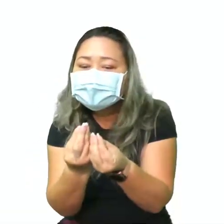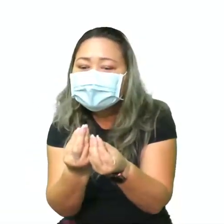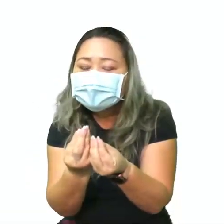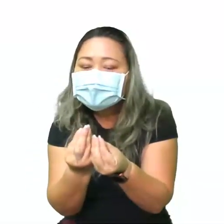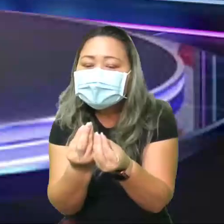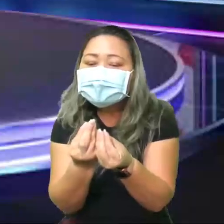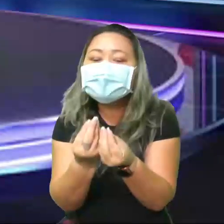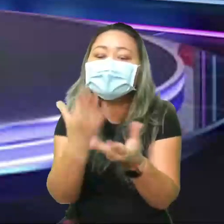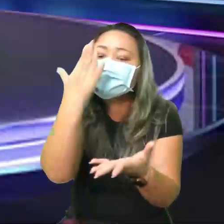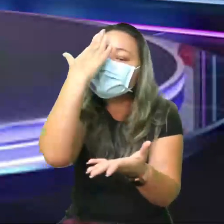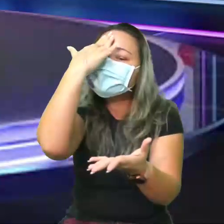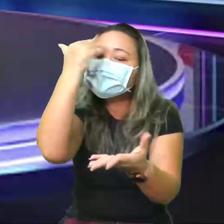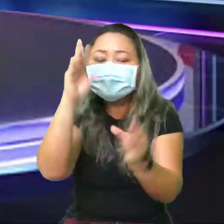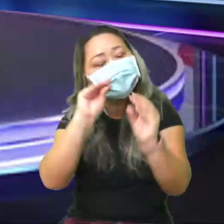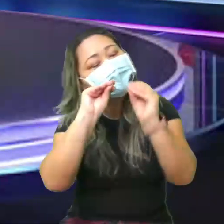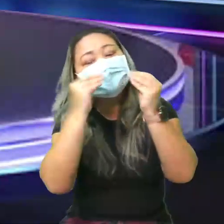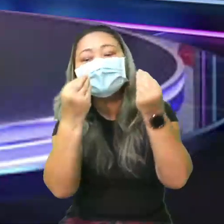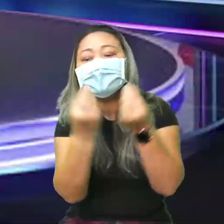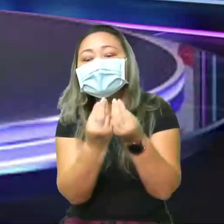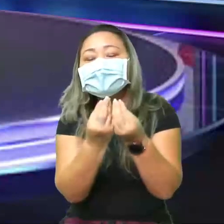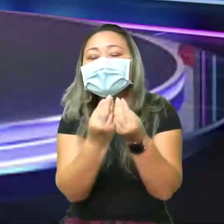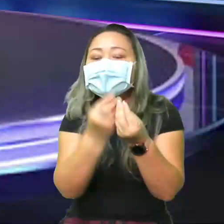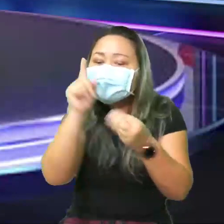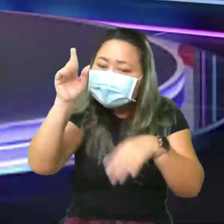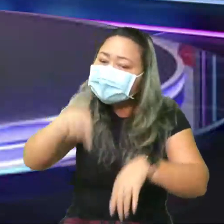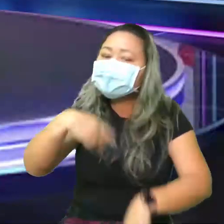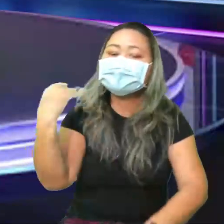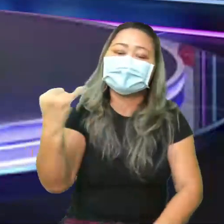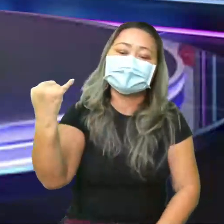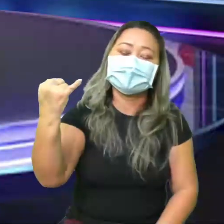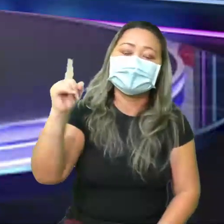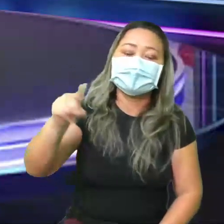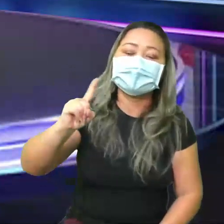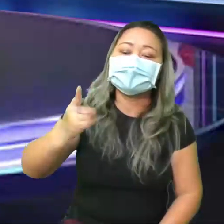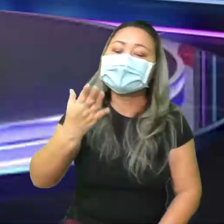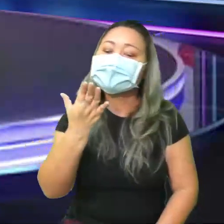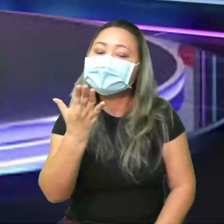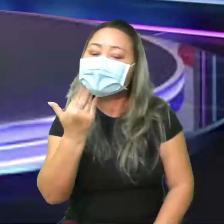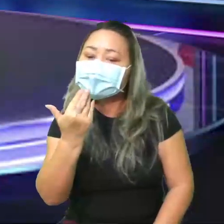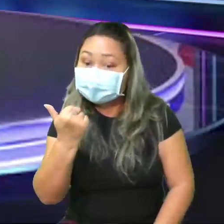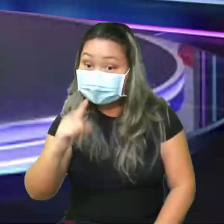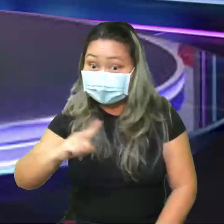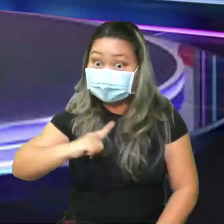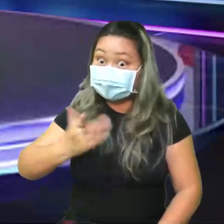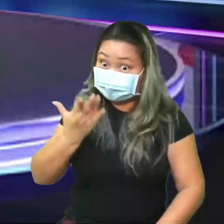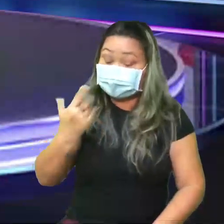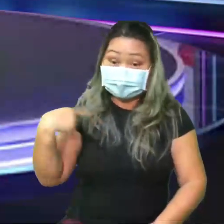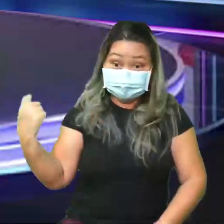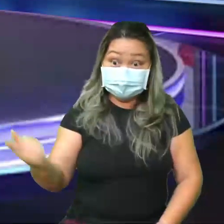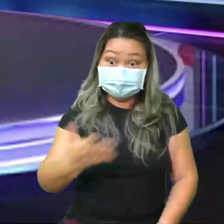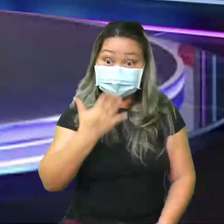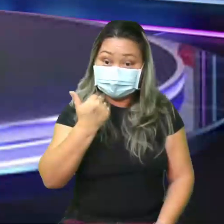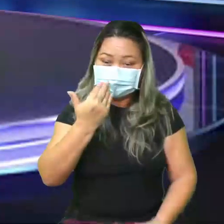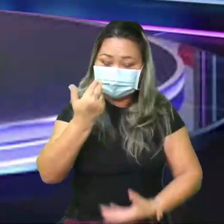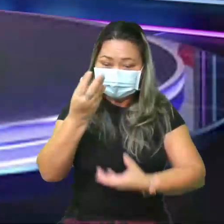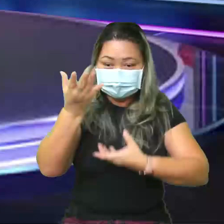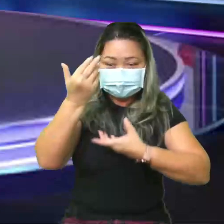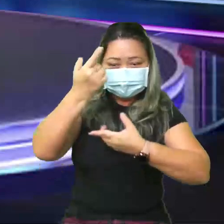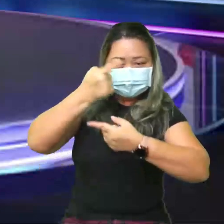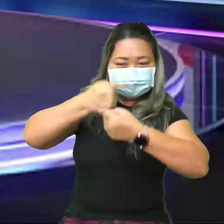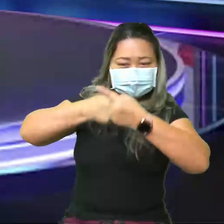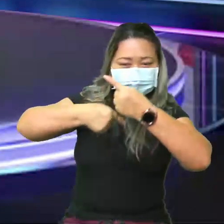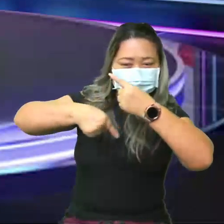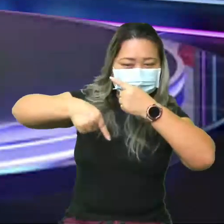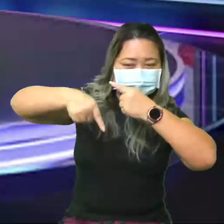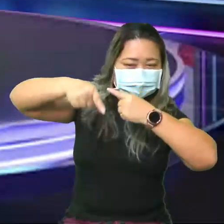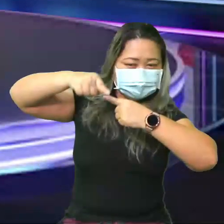Moléculas. É a junção de átomos e constituem substâncias diversas e são formadas por átomos diferentes. A água é uma